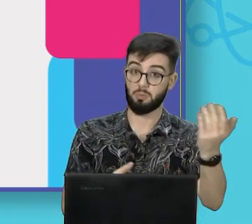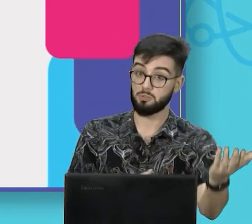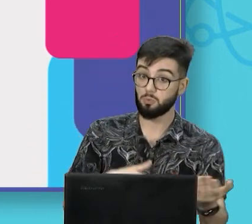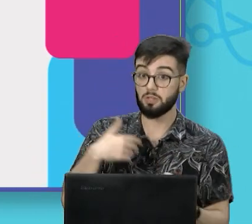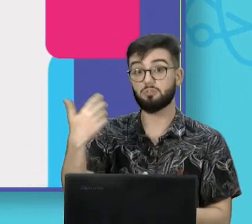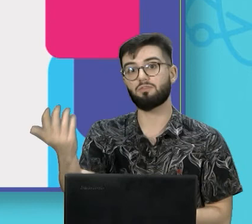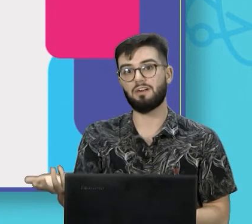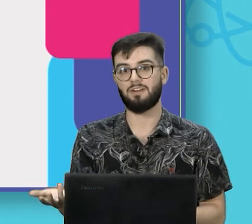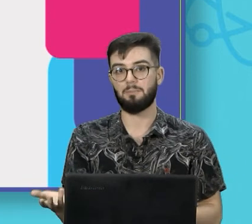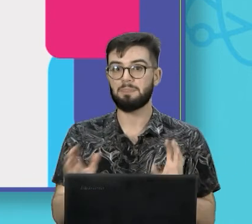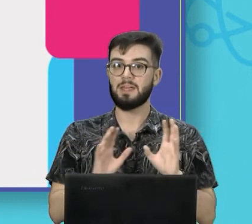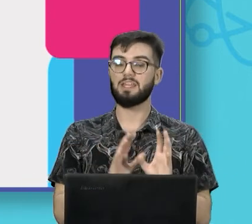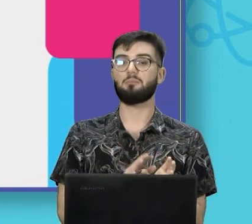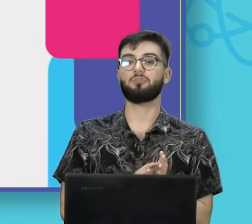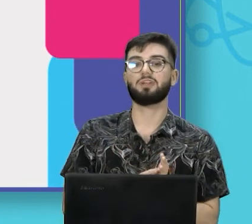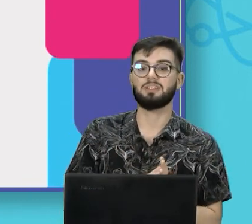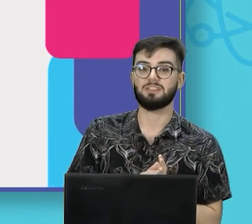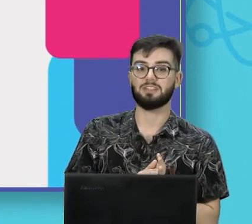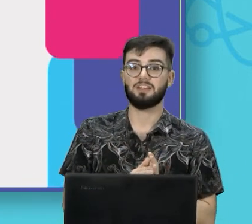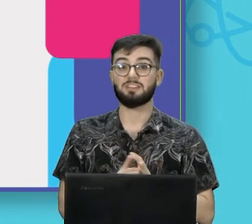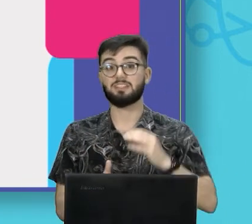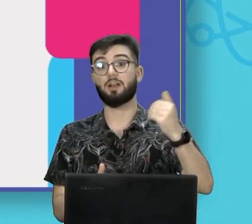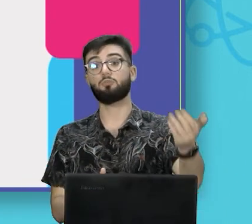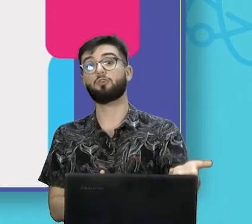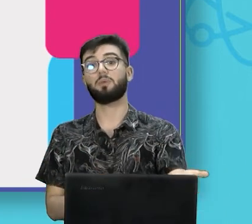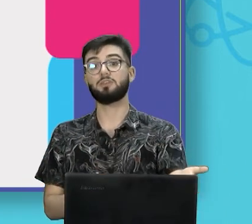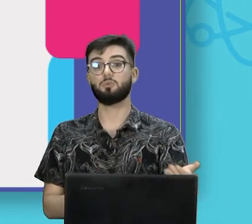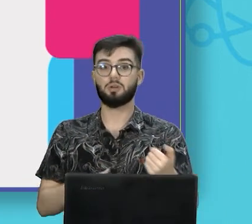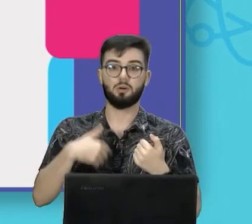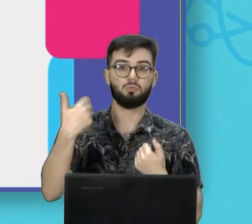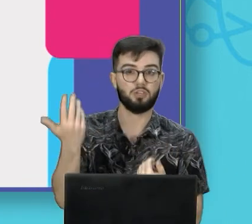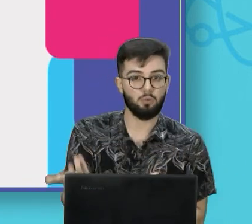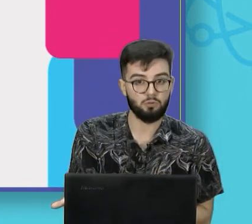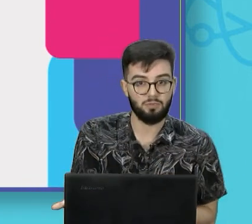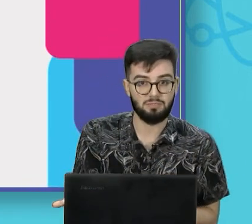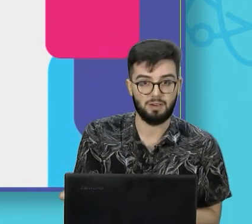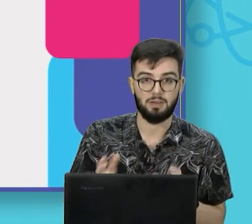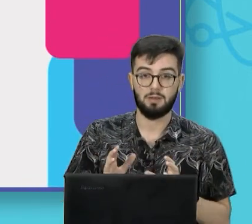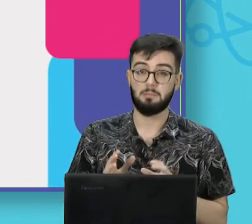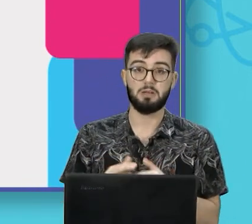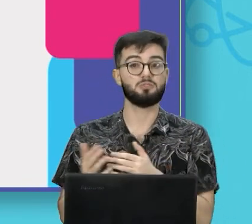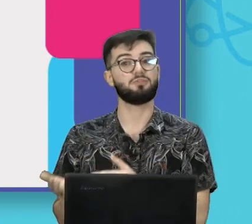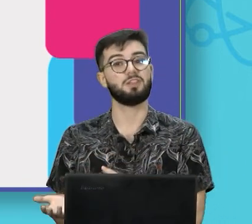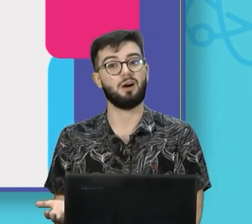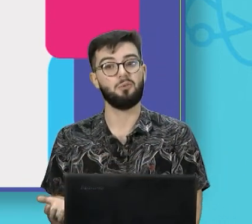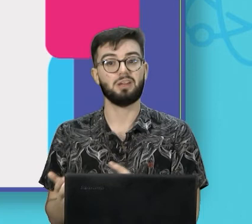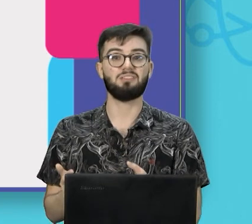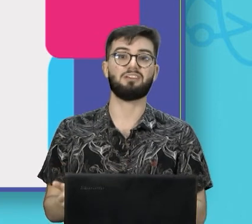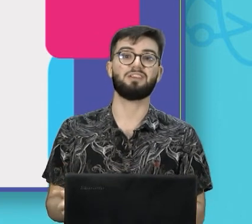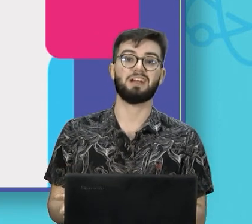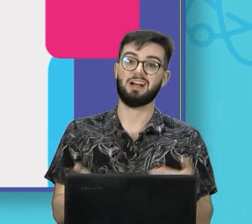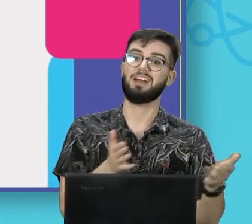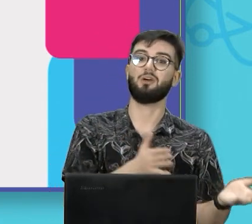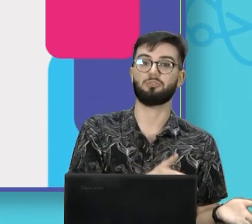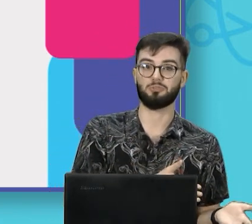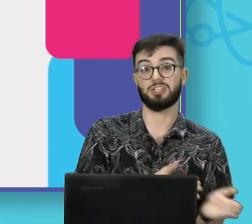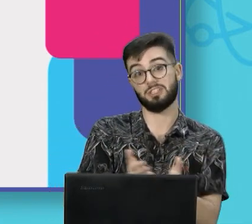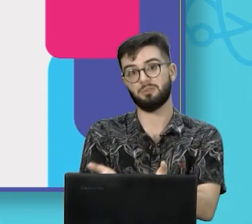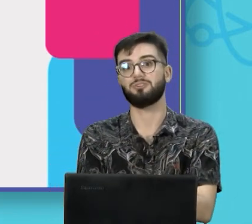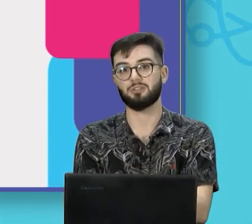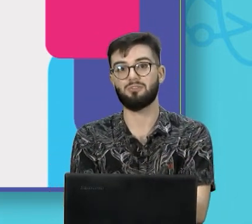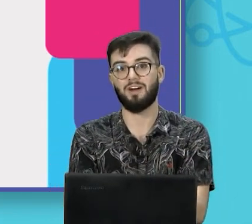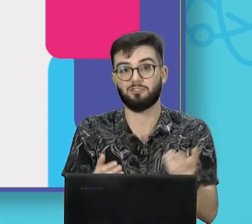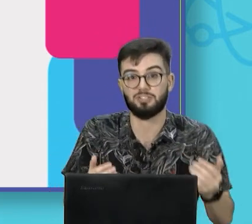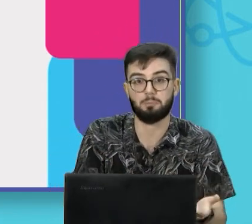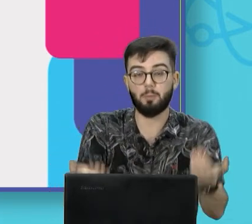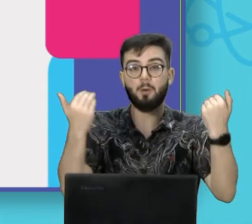Osvaldo Aranha Olá eu sou Vavá e na música diz será o seu Manduca ou será o seu Vavá mas no final quem vai ficar é